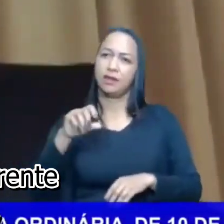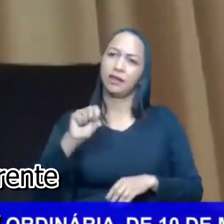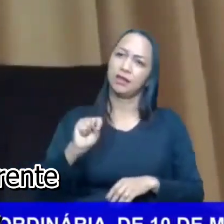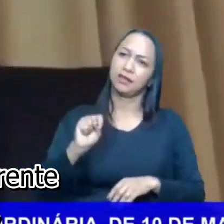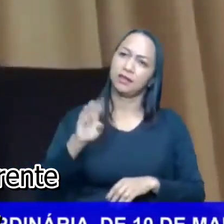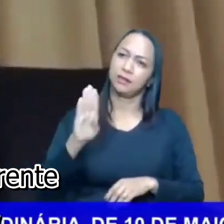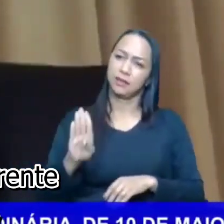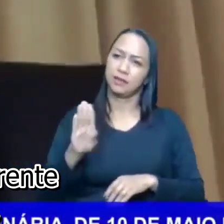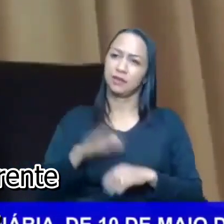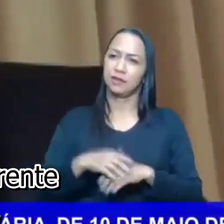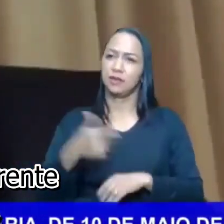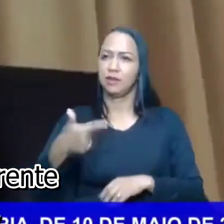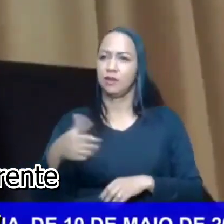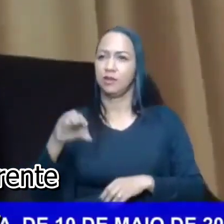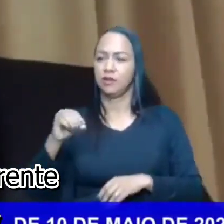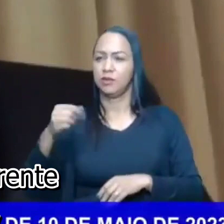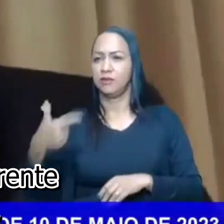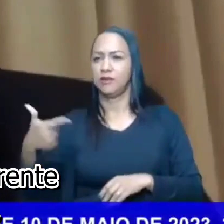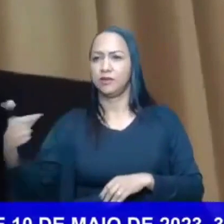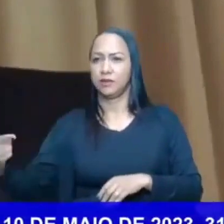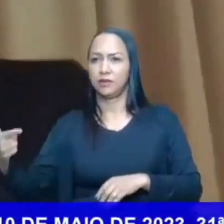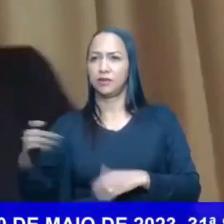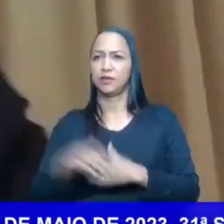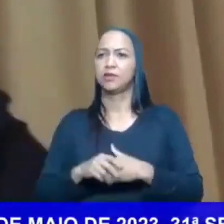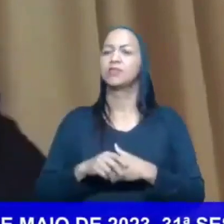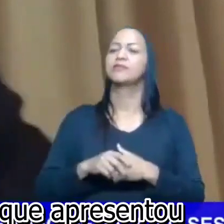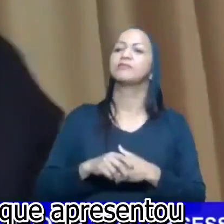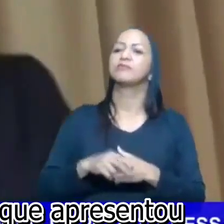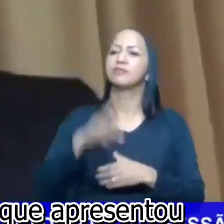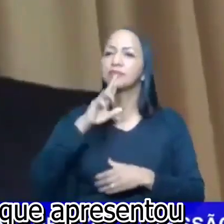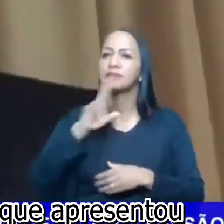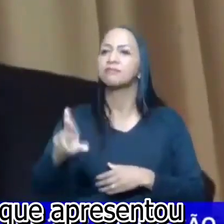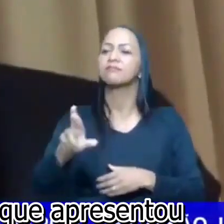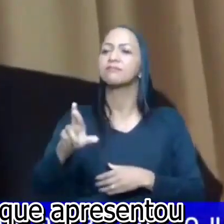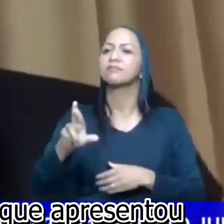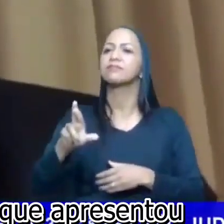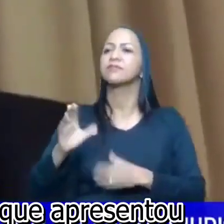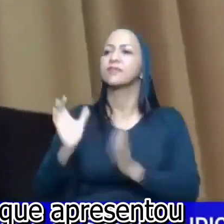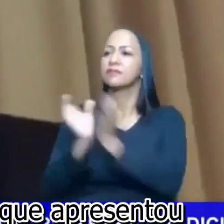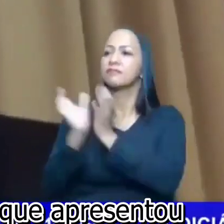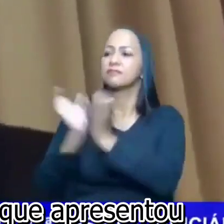de 2022. O parecer da unidade técnica